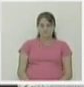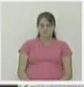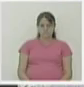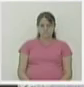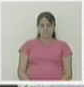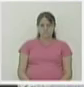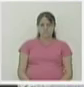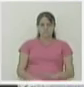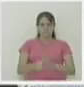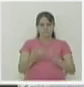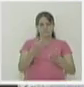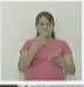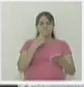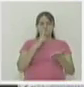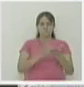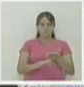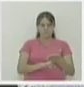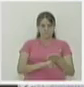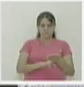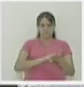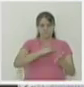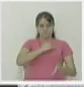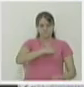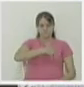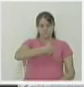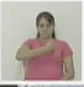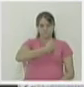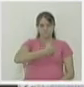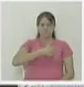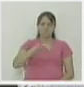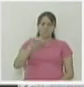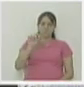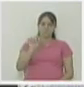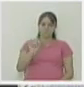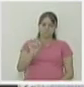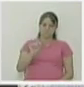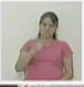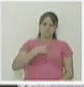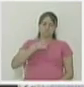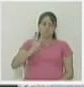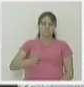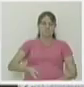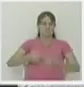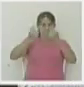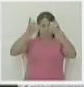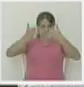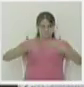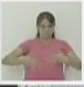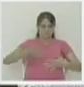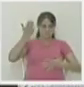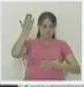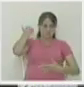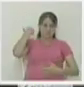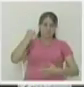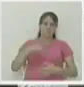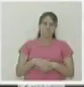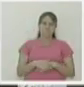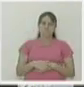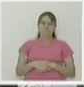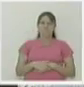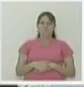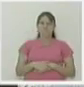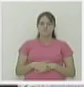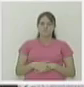A primeira carta de São João, que eu já expliquei uma vez aqui, foi